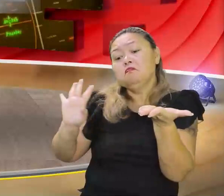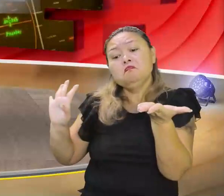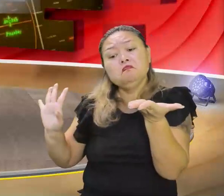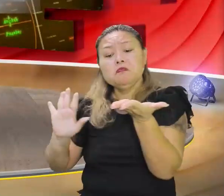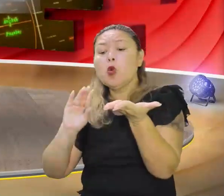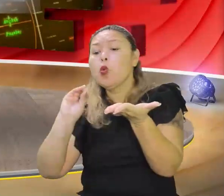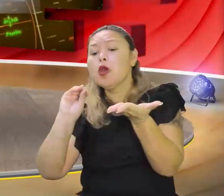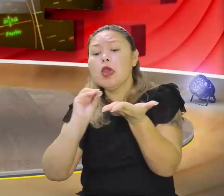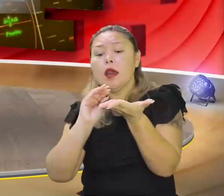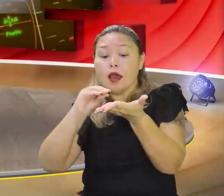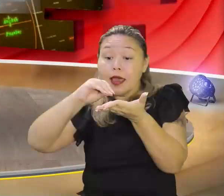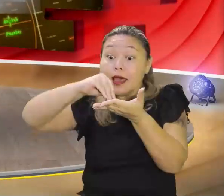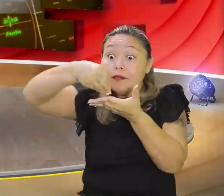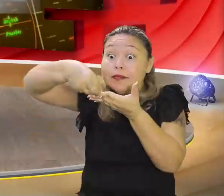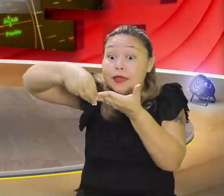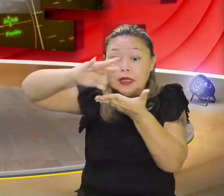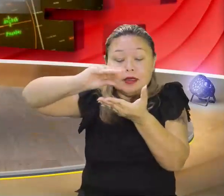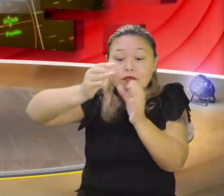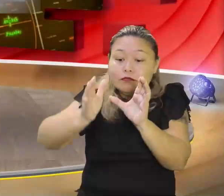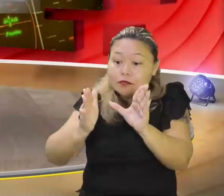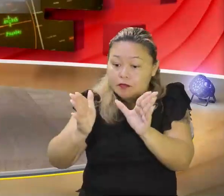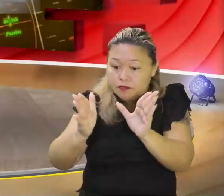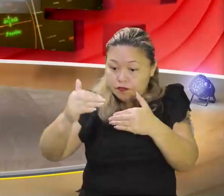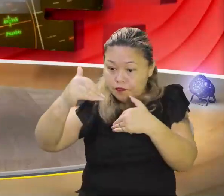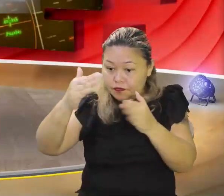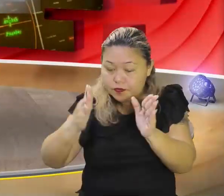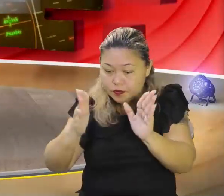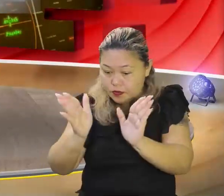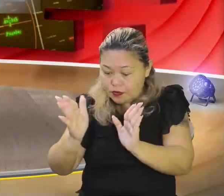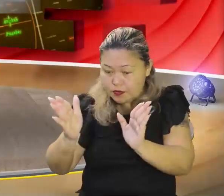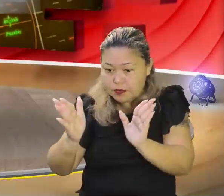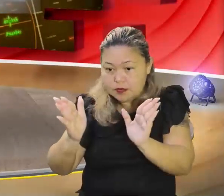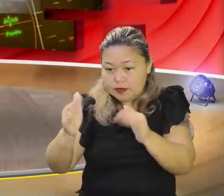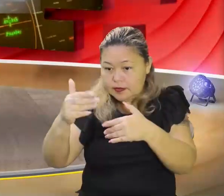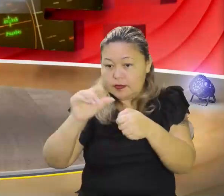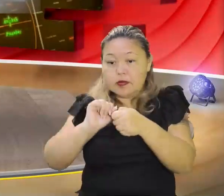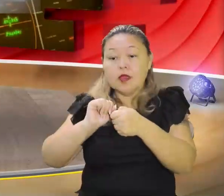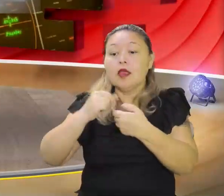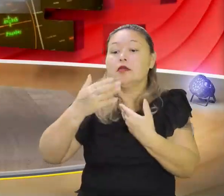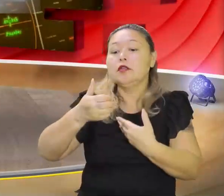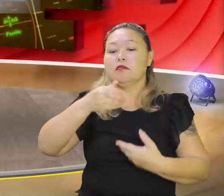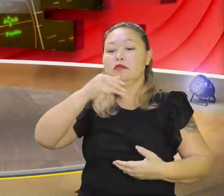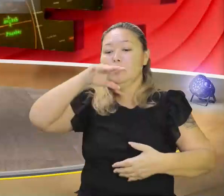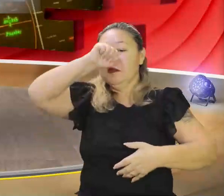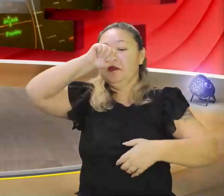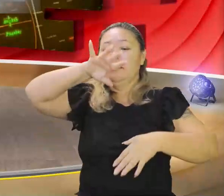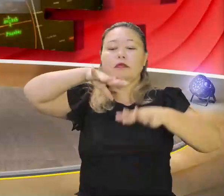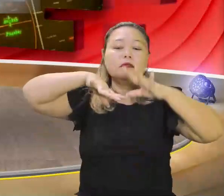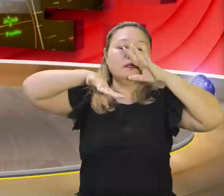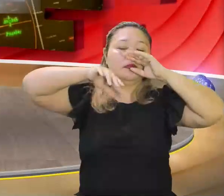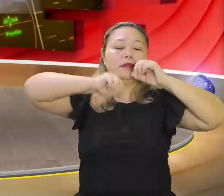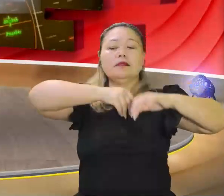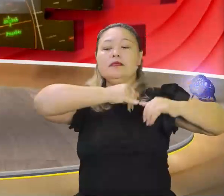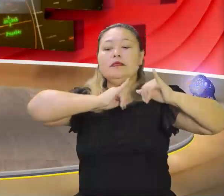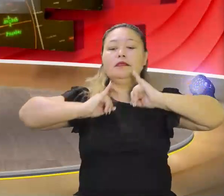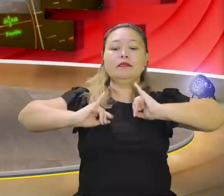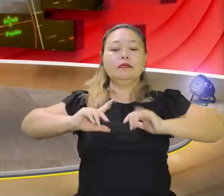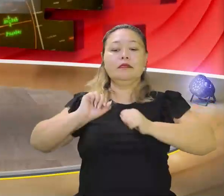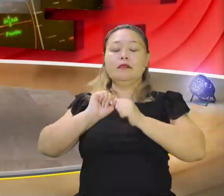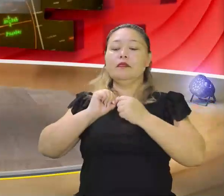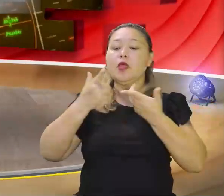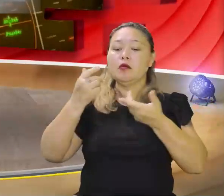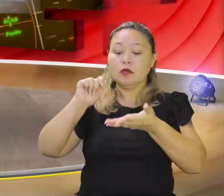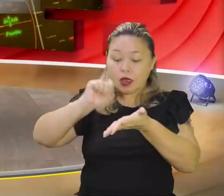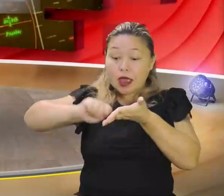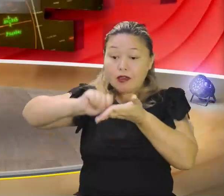planificar, gente? É abrir a caixinha, tá? Se você tem uma caixa, né, uma caixinha de perfume, você tem uma caixa de fósforo, você